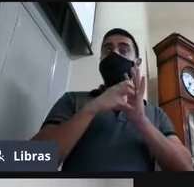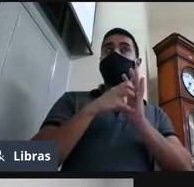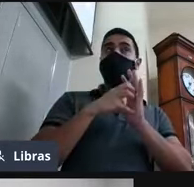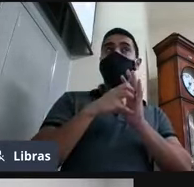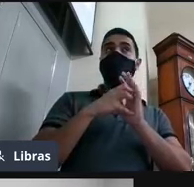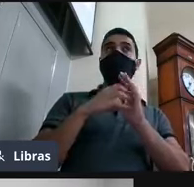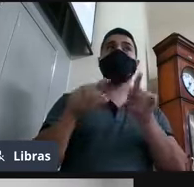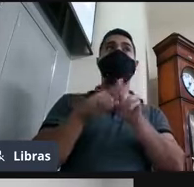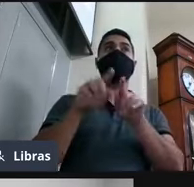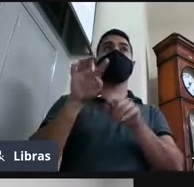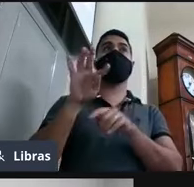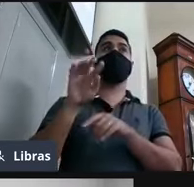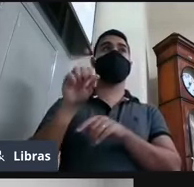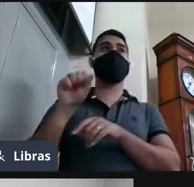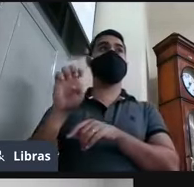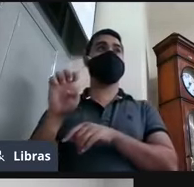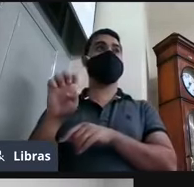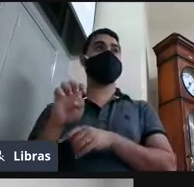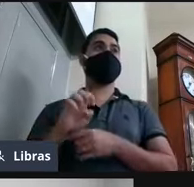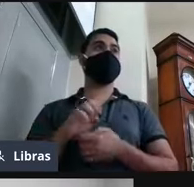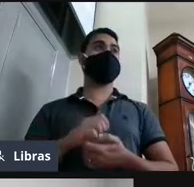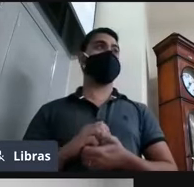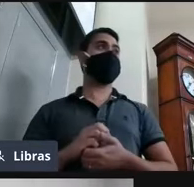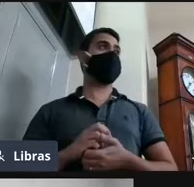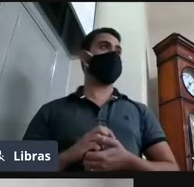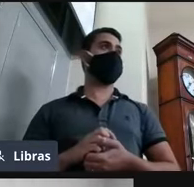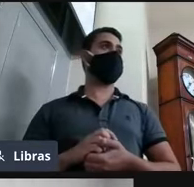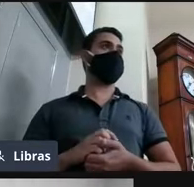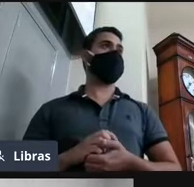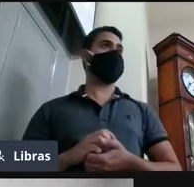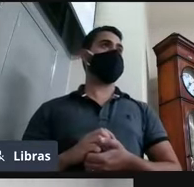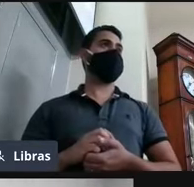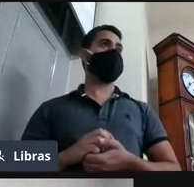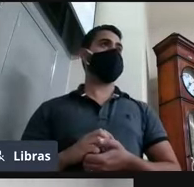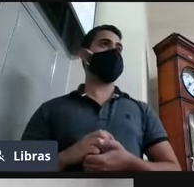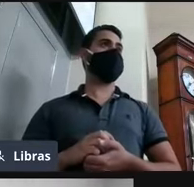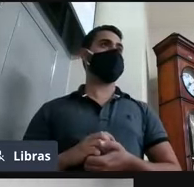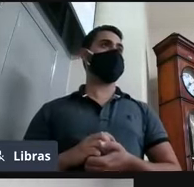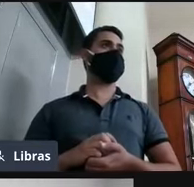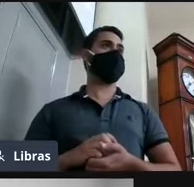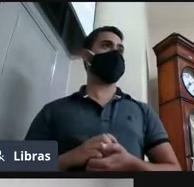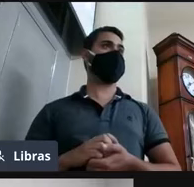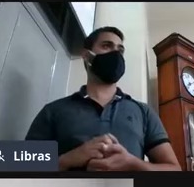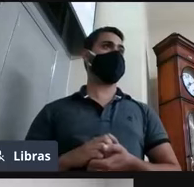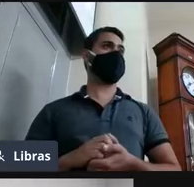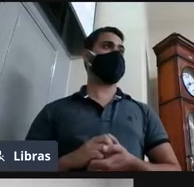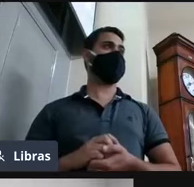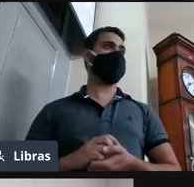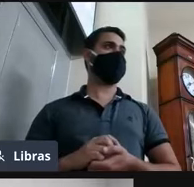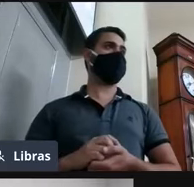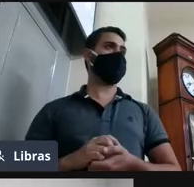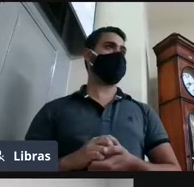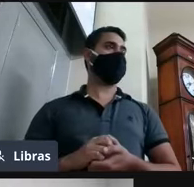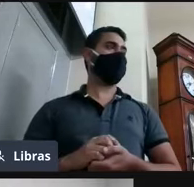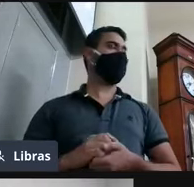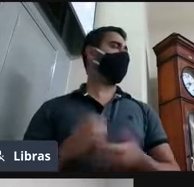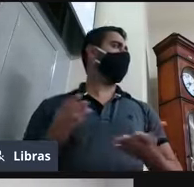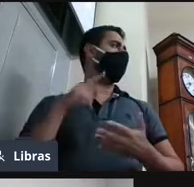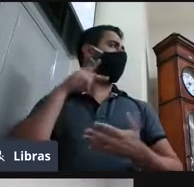o Tribunal de Contas do Estado. Presidente. O Ministério Público é o órgão fiscalizador da ordem. Presidente, questão de ordem. Pela ordem, Lei. o